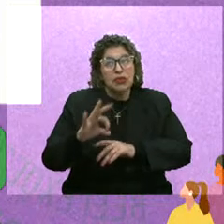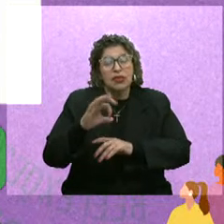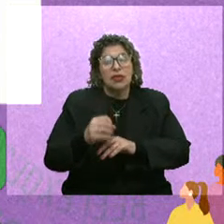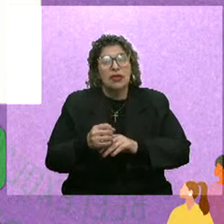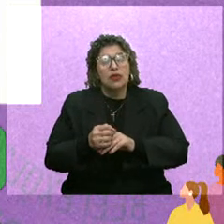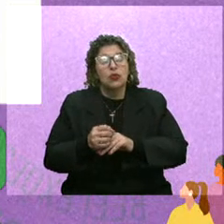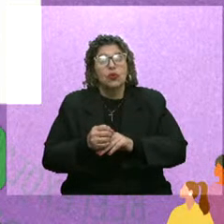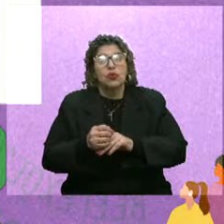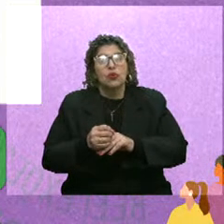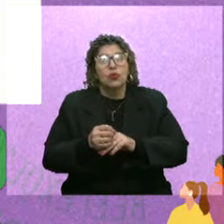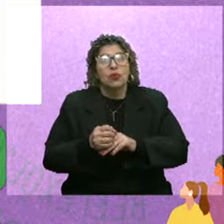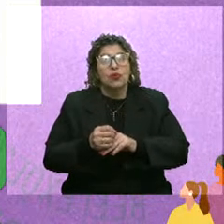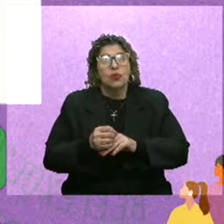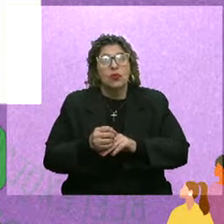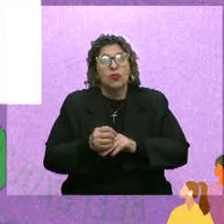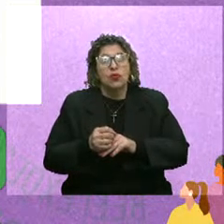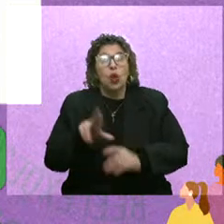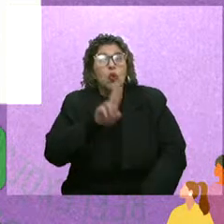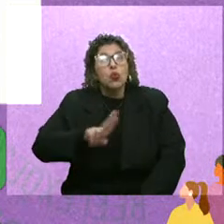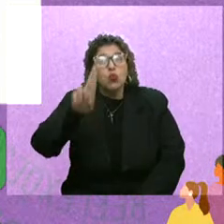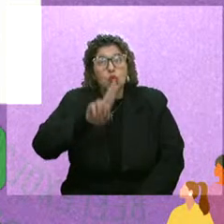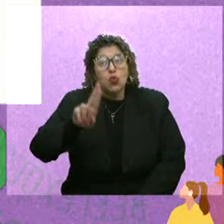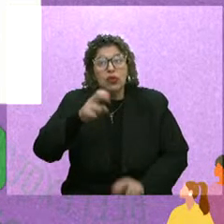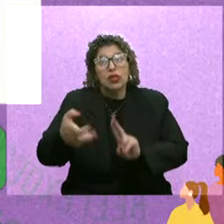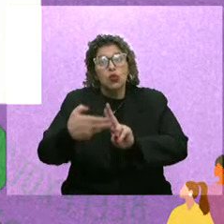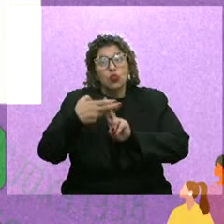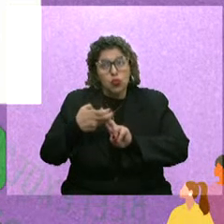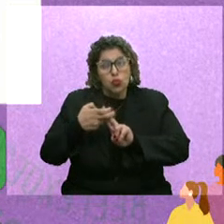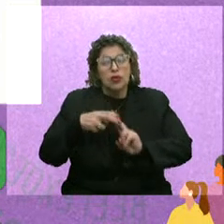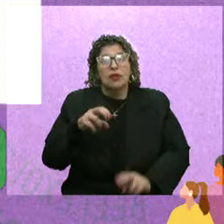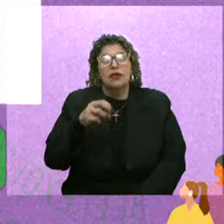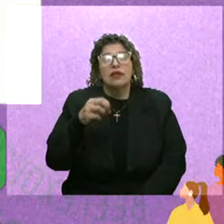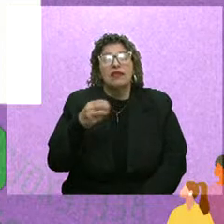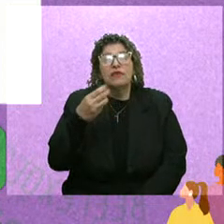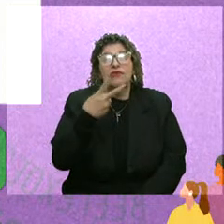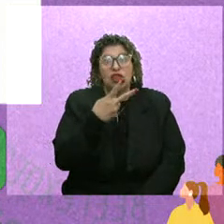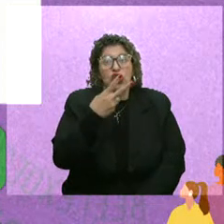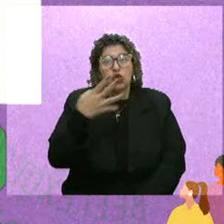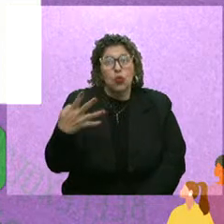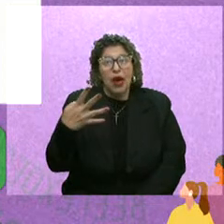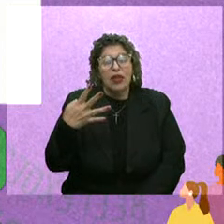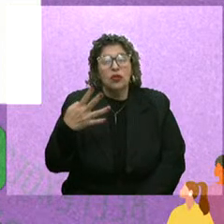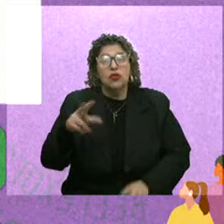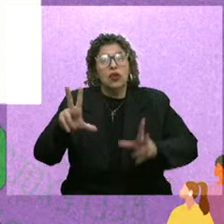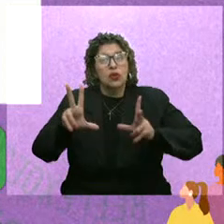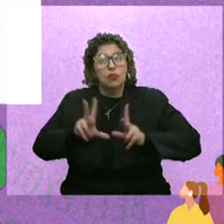geral, 35% em quem só usa o SUS, 26% em quem usa o híbrido e 24% quem usa